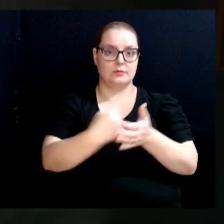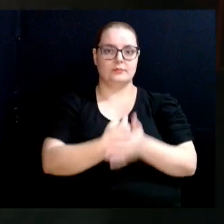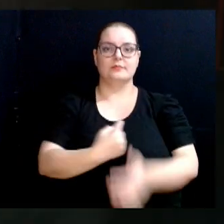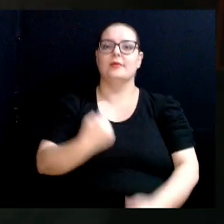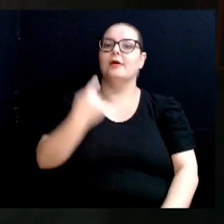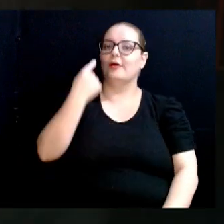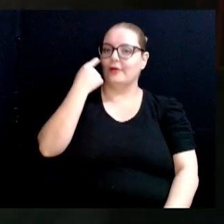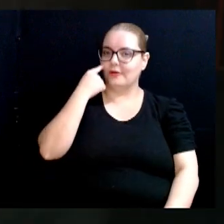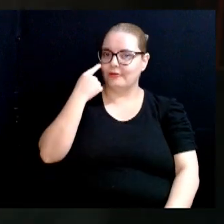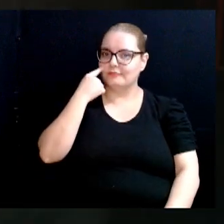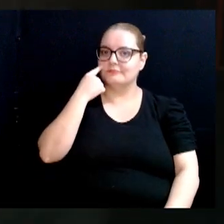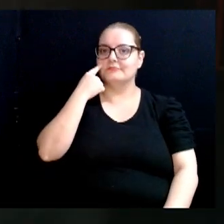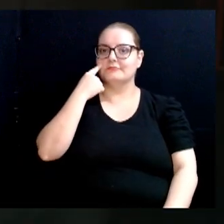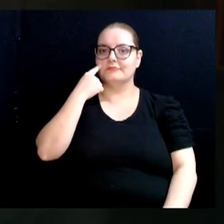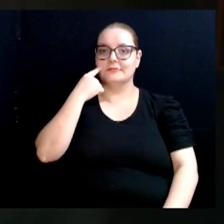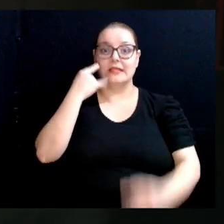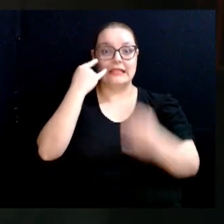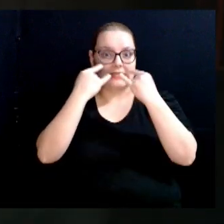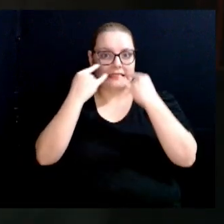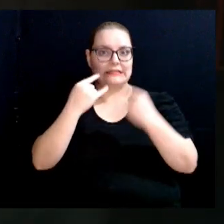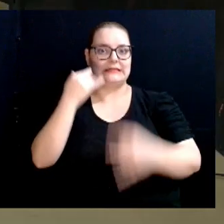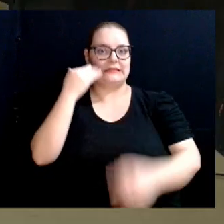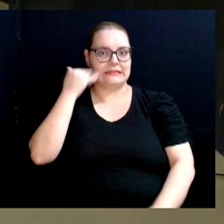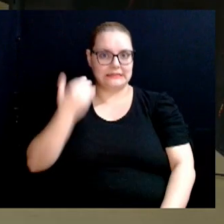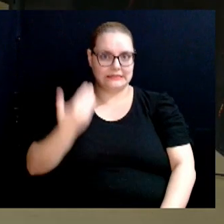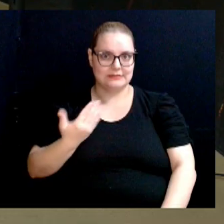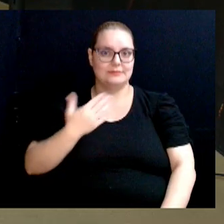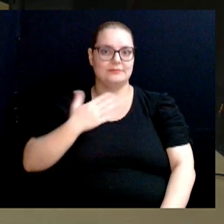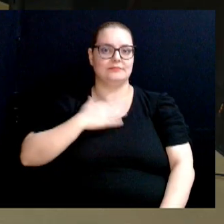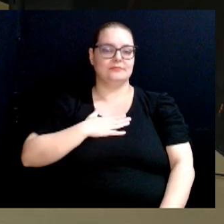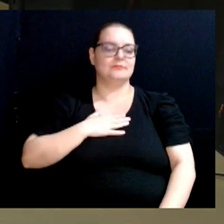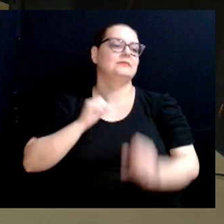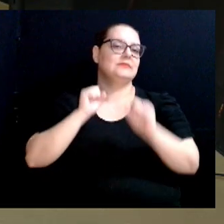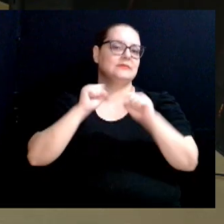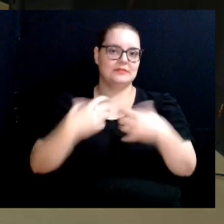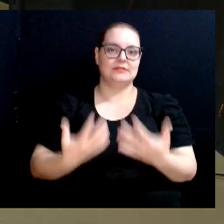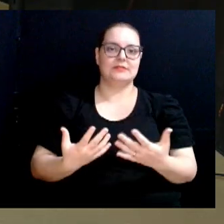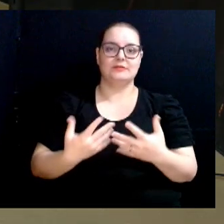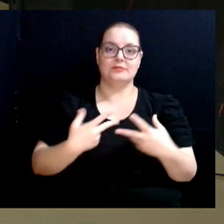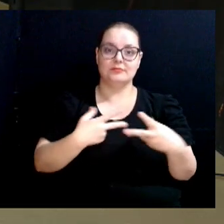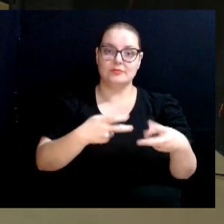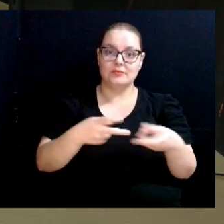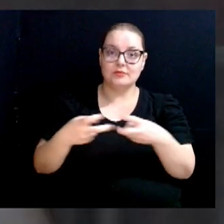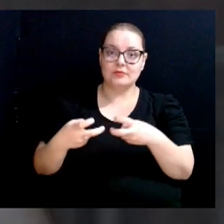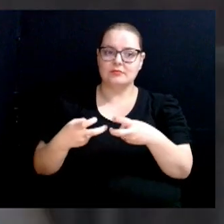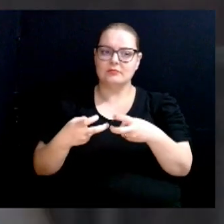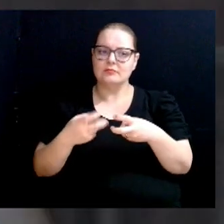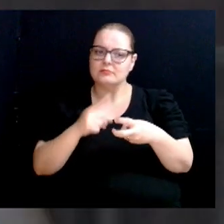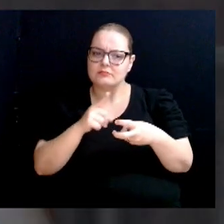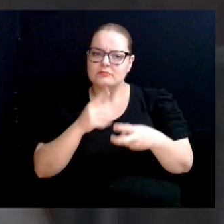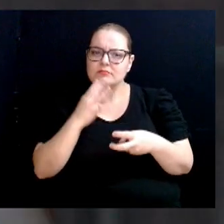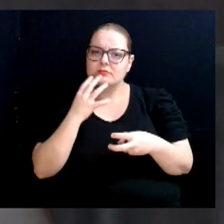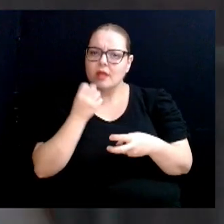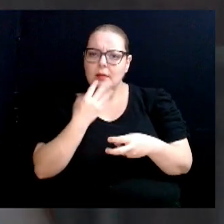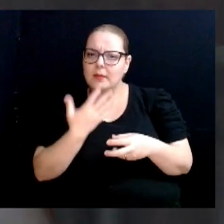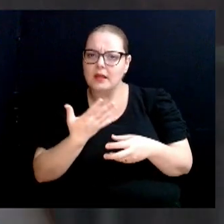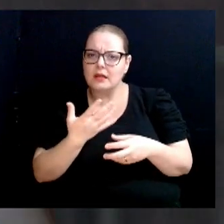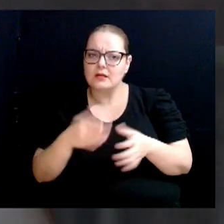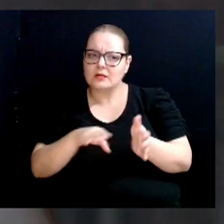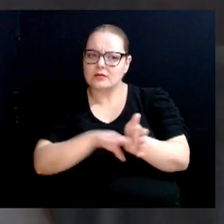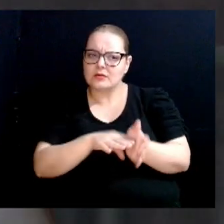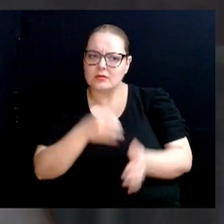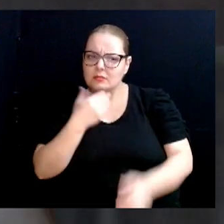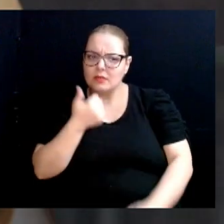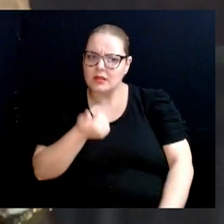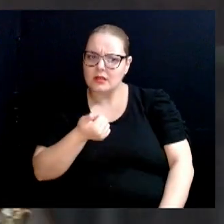realmente interessada em mim. Exatamente. Eu estou percebendo que hoje você não está legal, que você não chegou legal no trabalho, quer